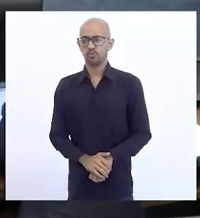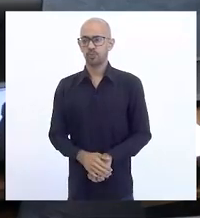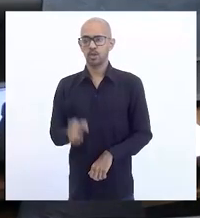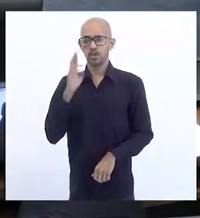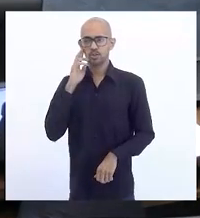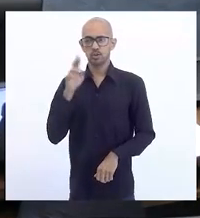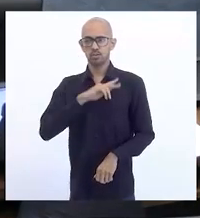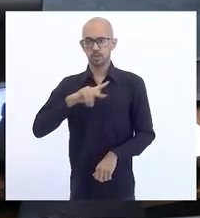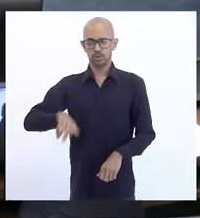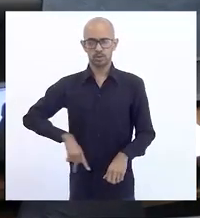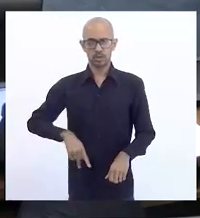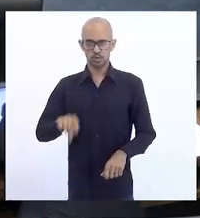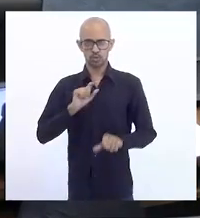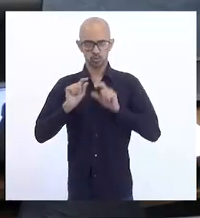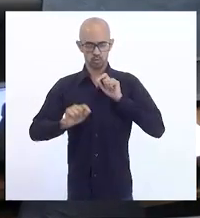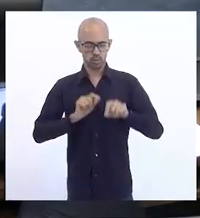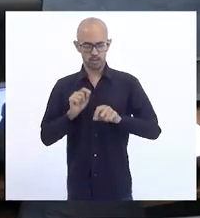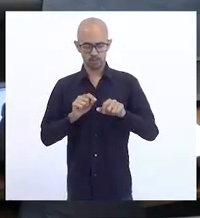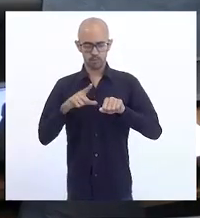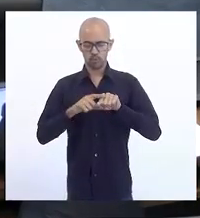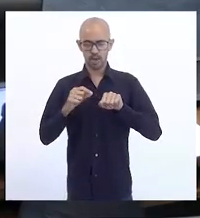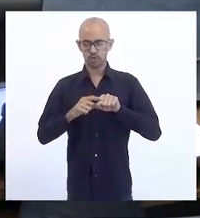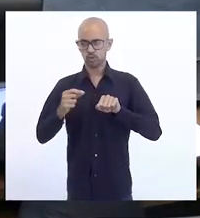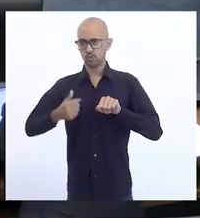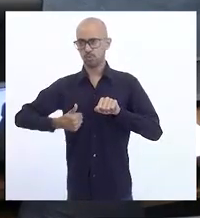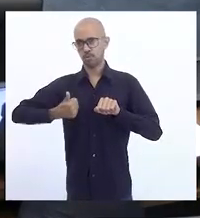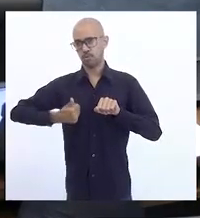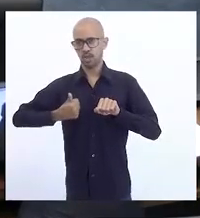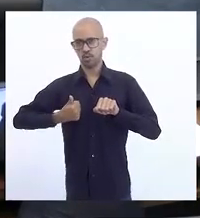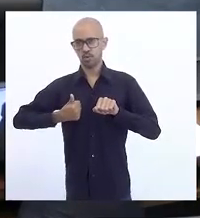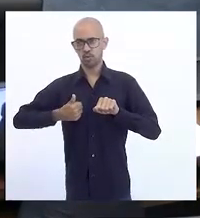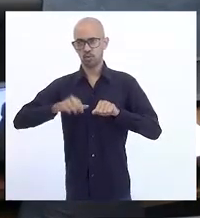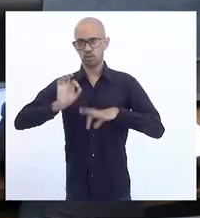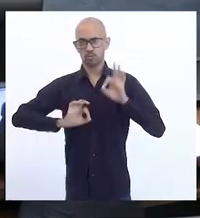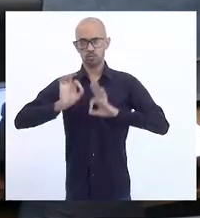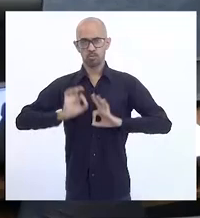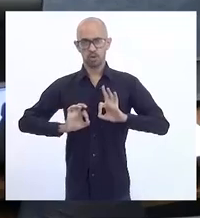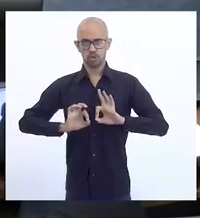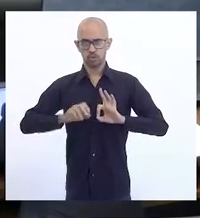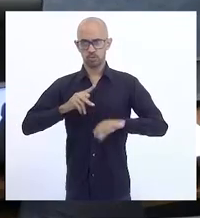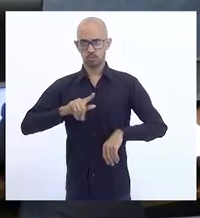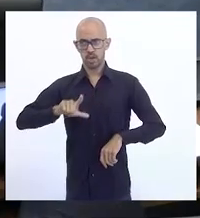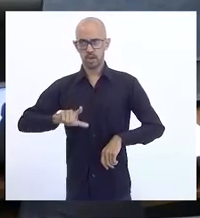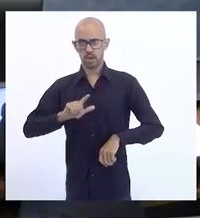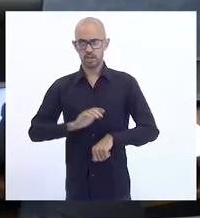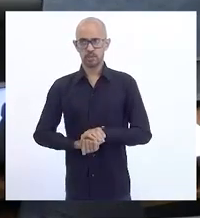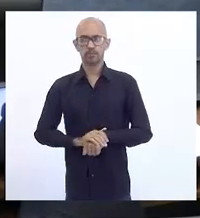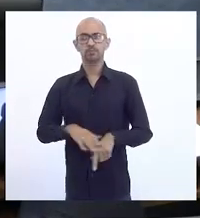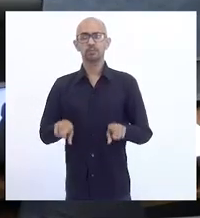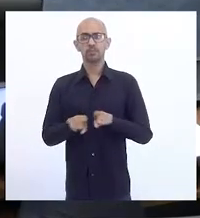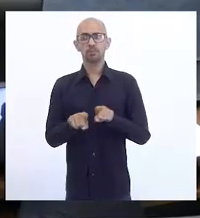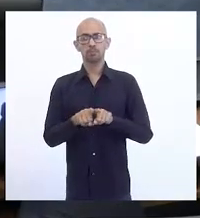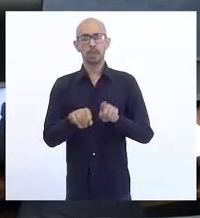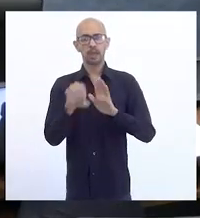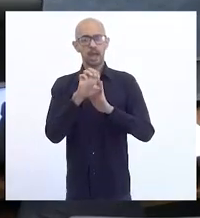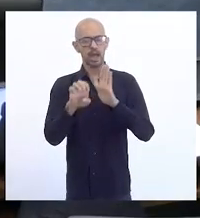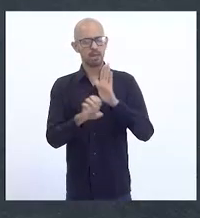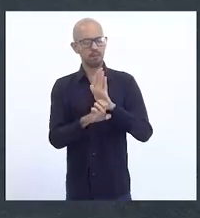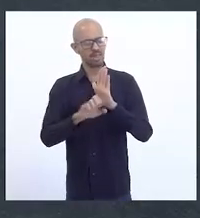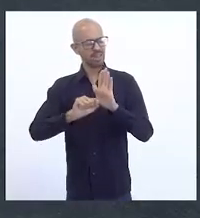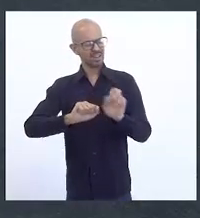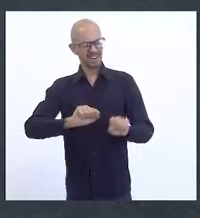o artigo 1º, deputado Márcio Pacheco, do projeto e a ementa é muito